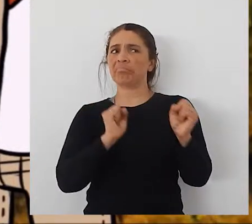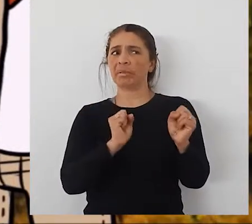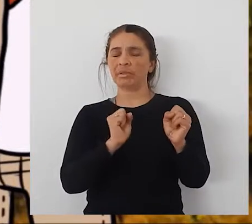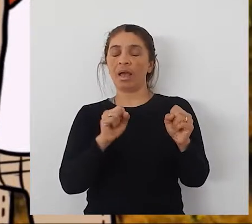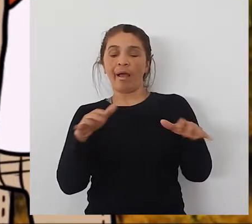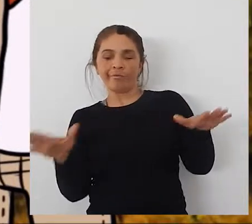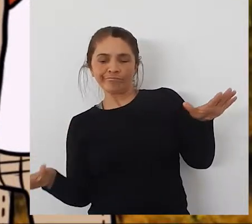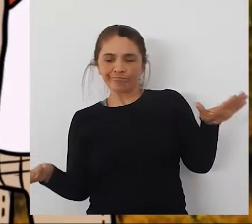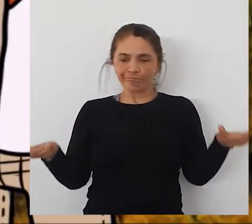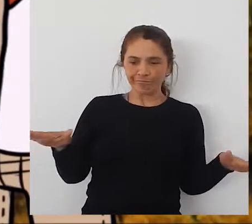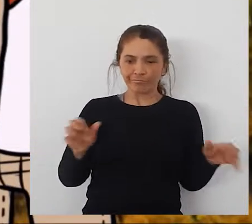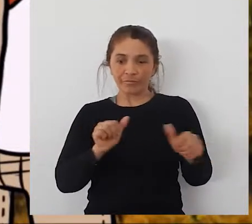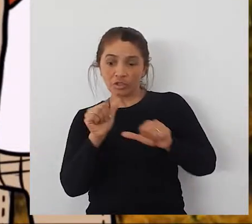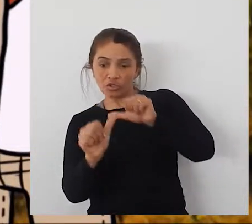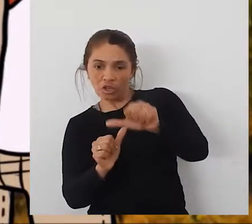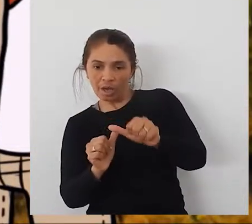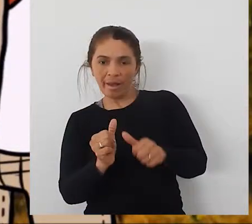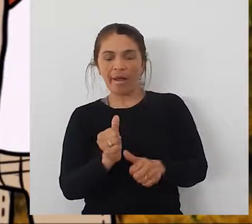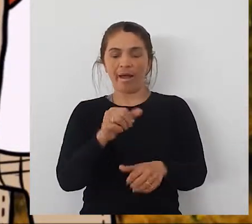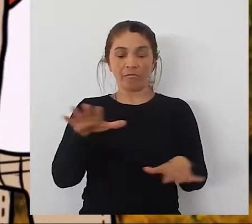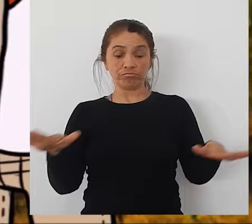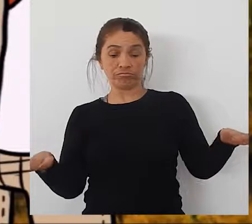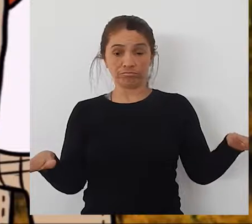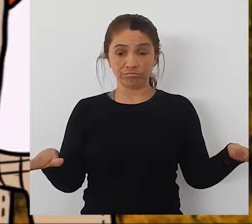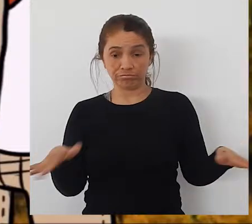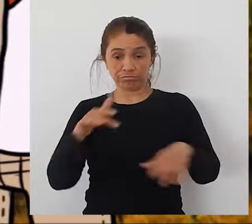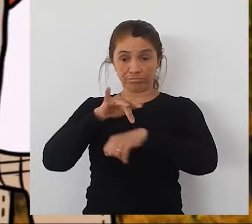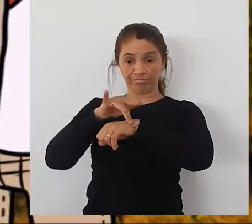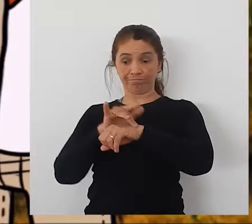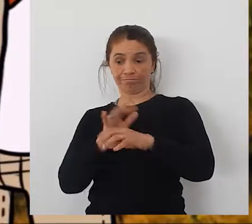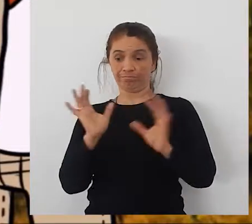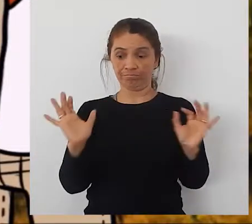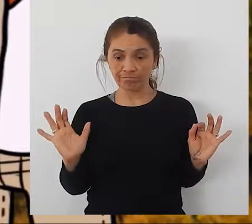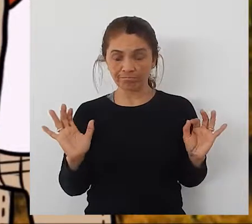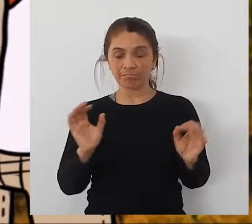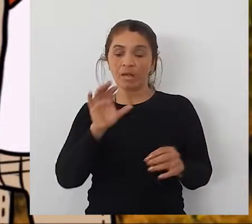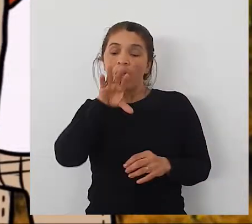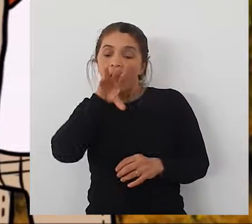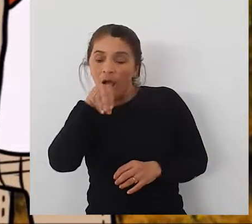Servem para se equilibrar, mudar de direção enquanto correm.